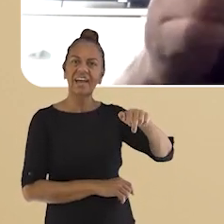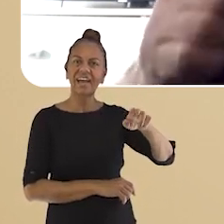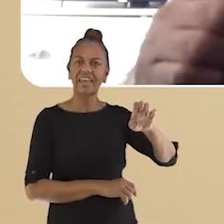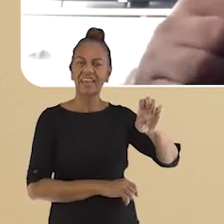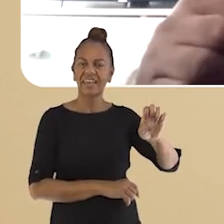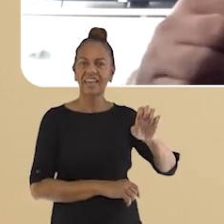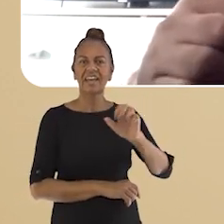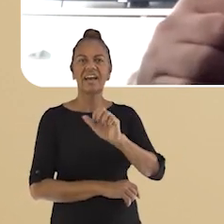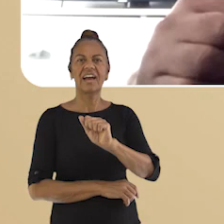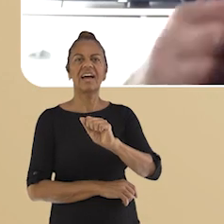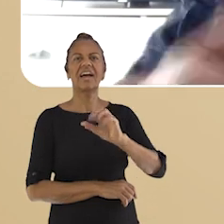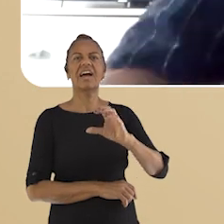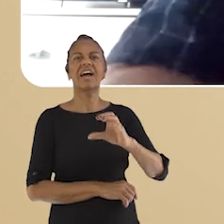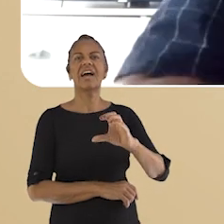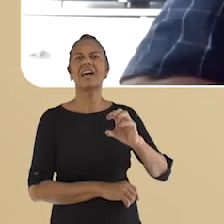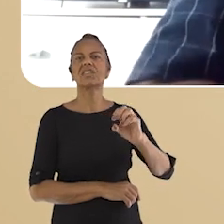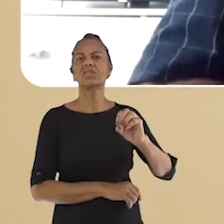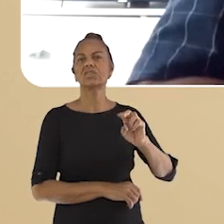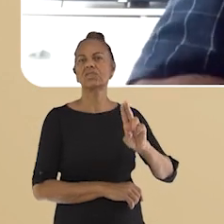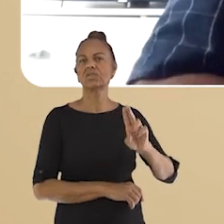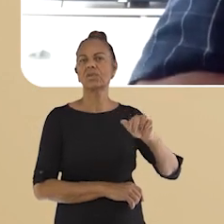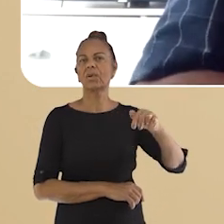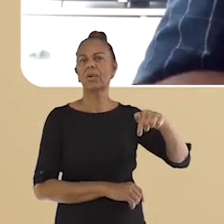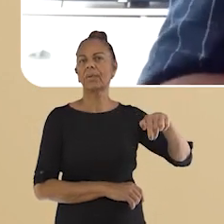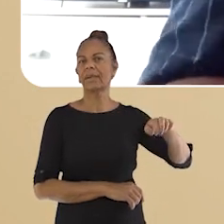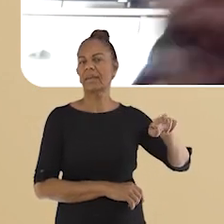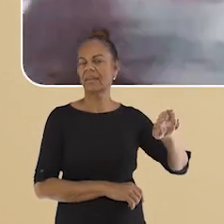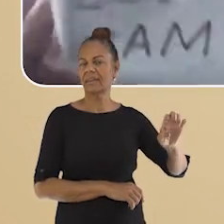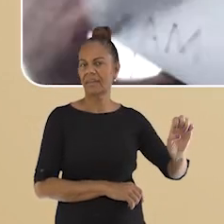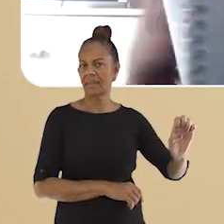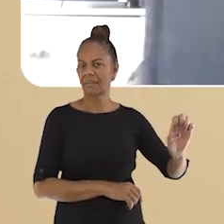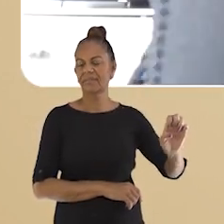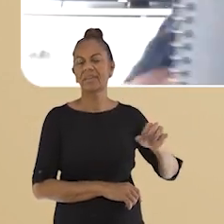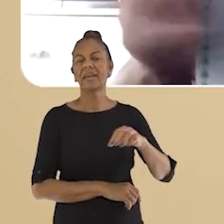açougue, mangue.